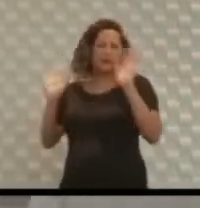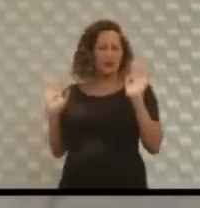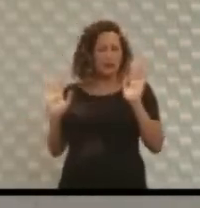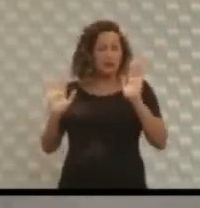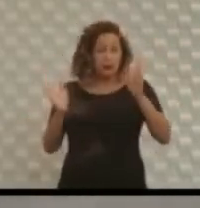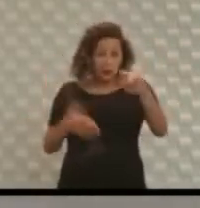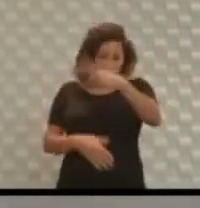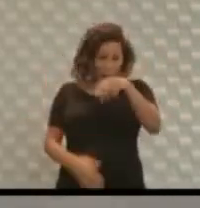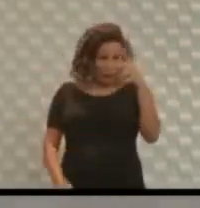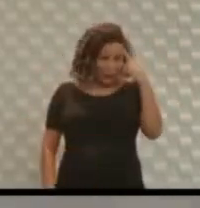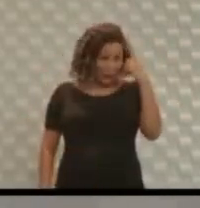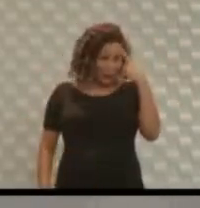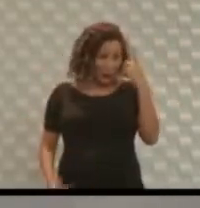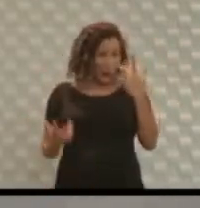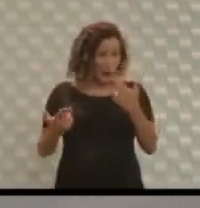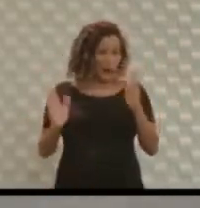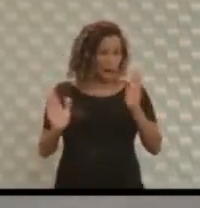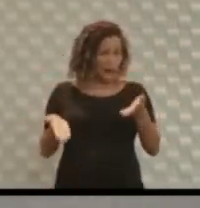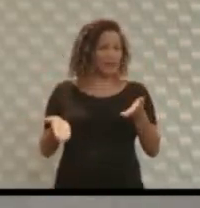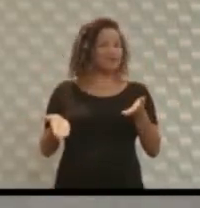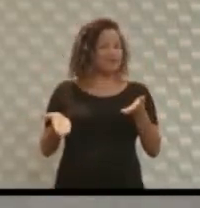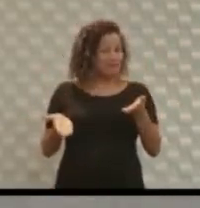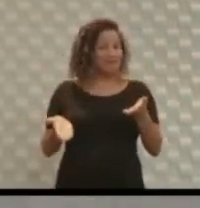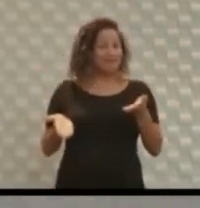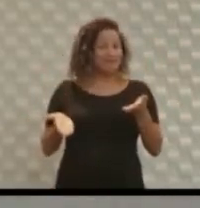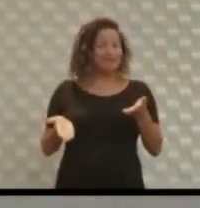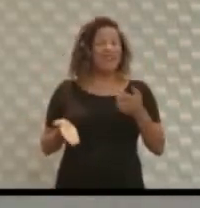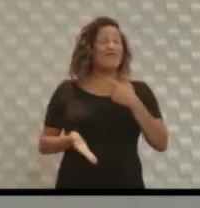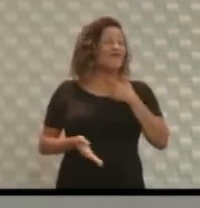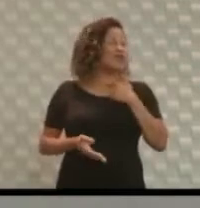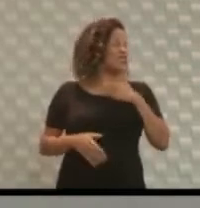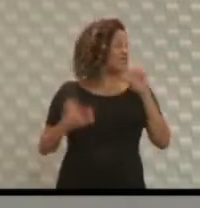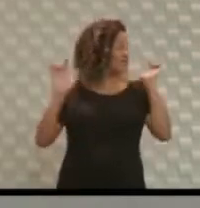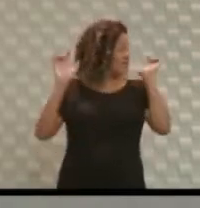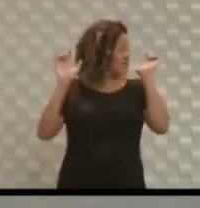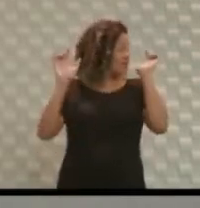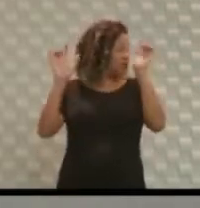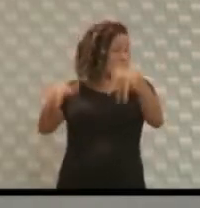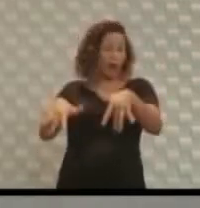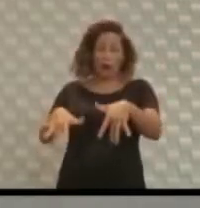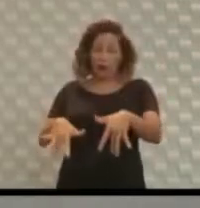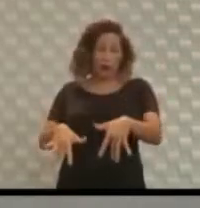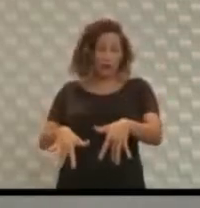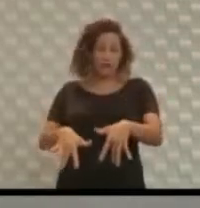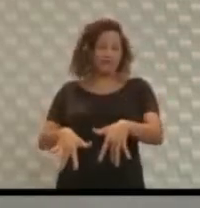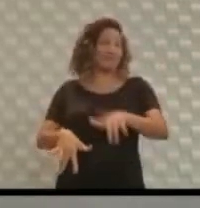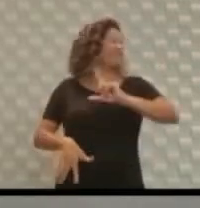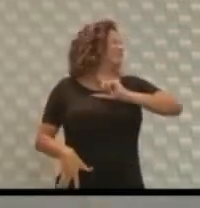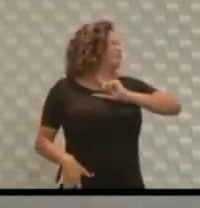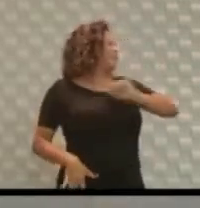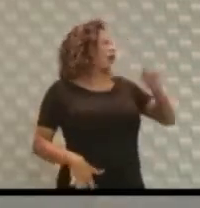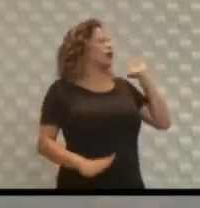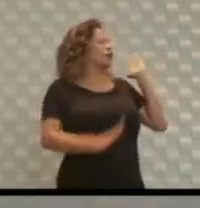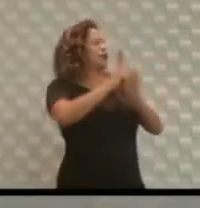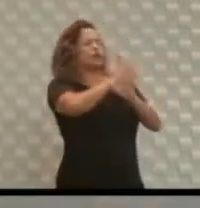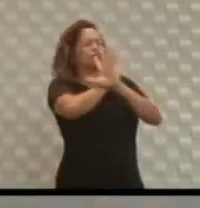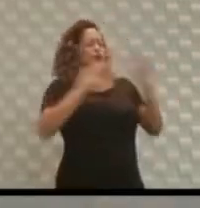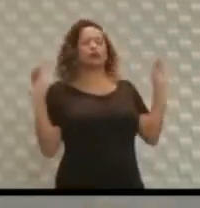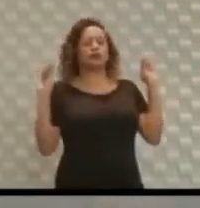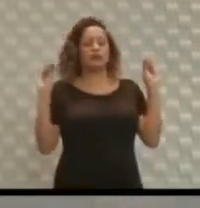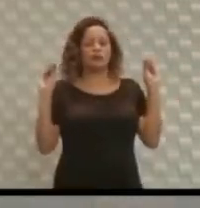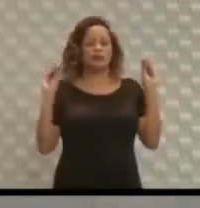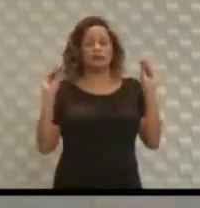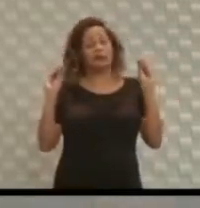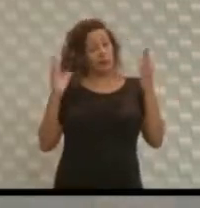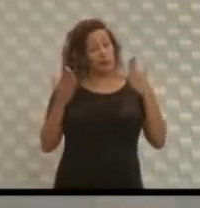já não pensamos nisso em algum momento da vida, né? Dá vontade de largar tudo e ir embora. E olha que a minha crise, o meu problema não era assim tão grande.